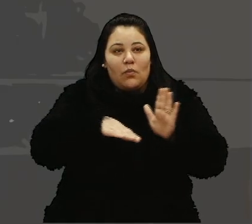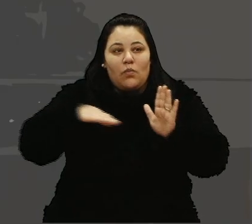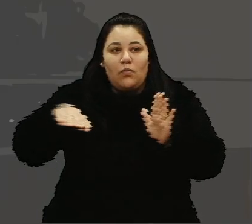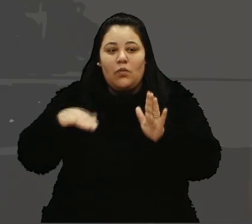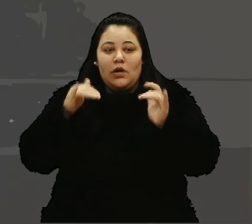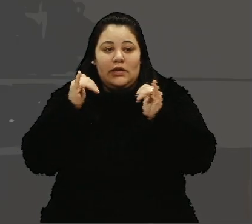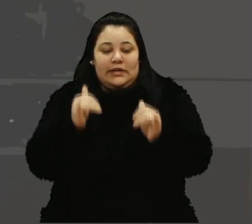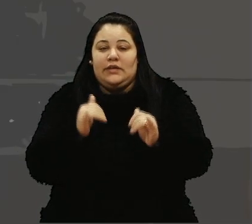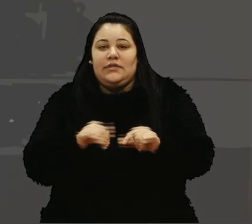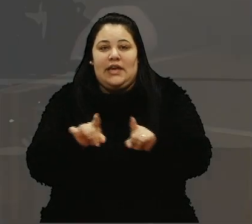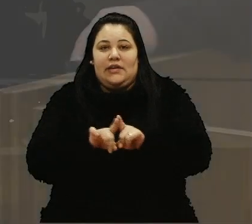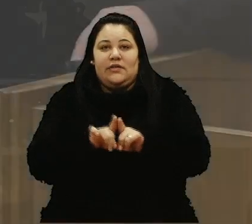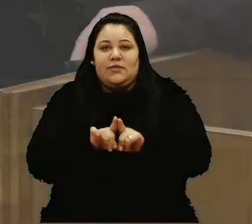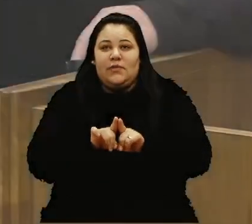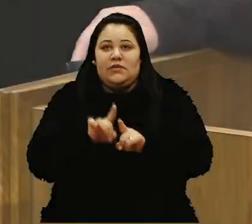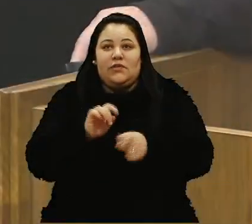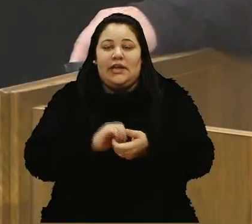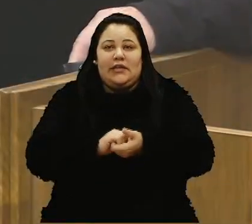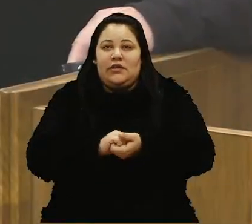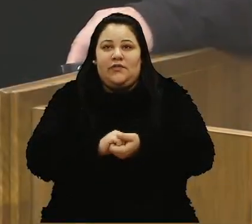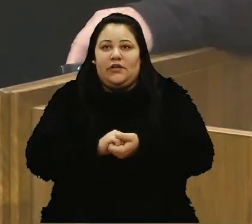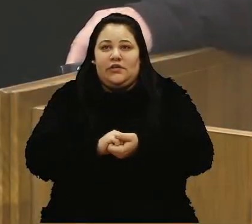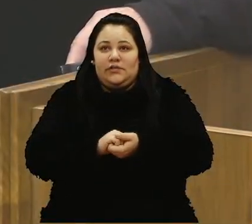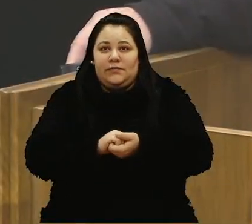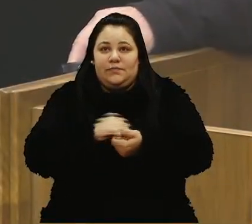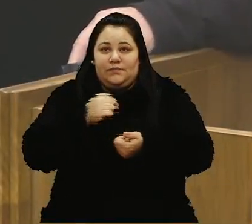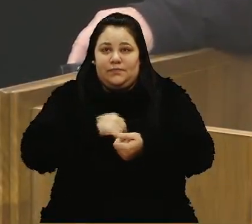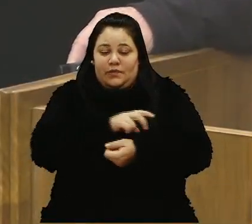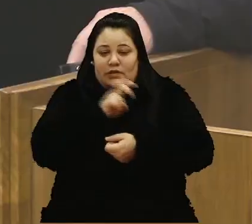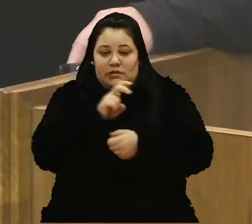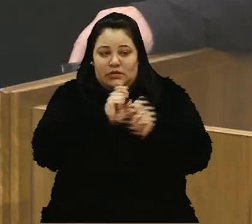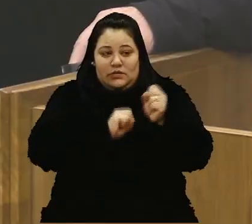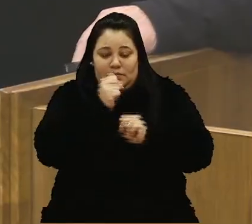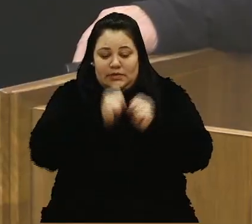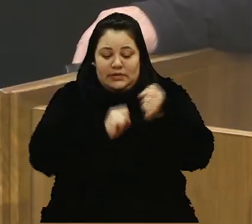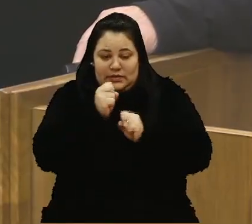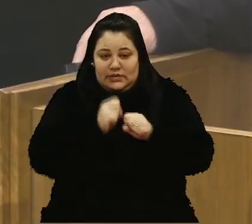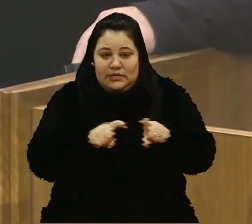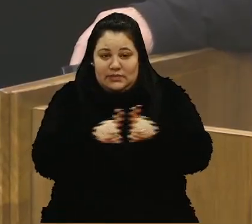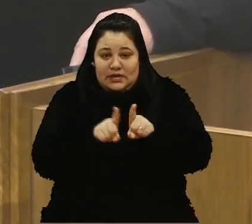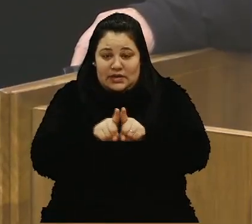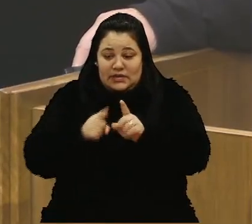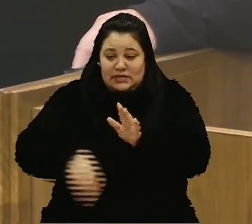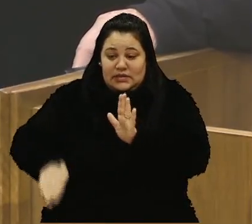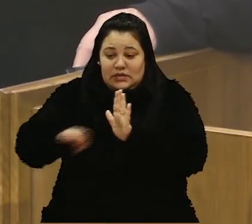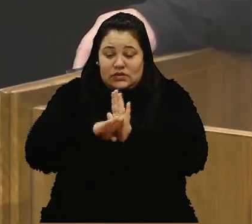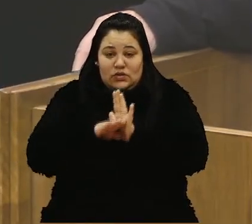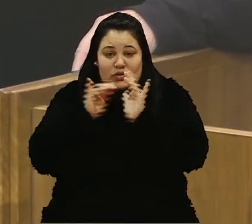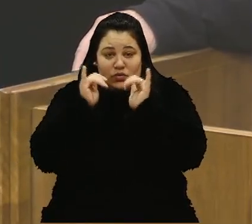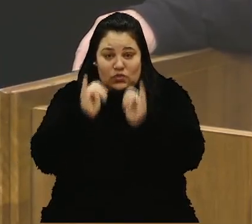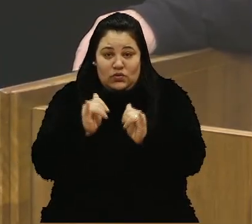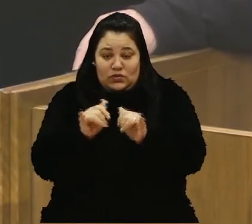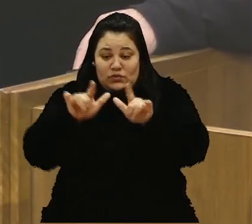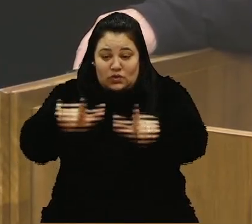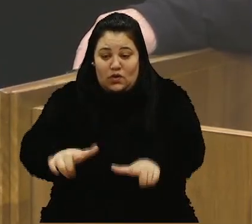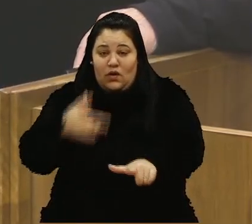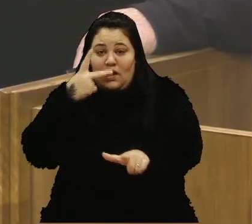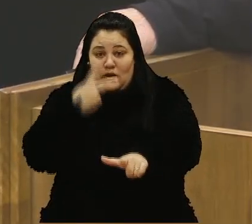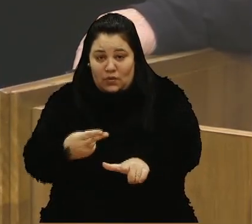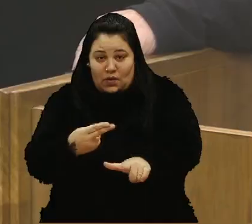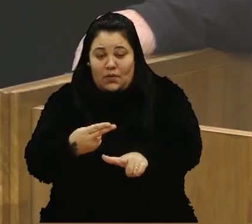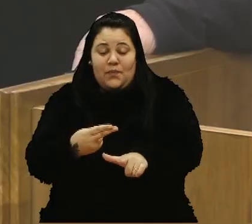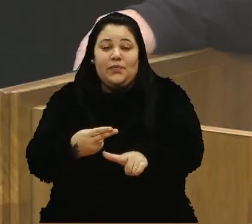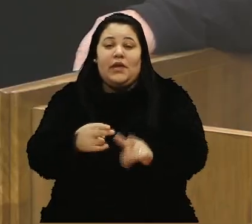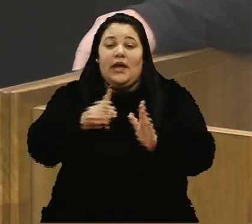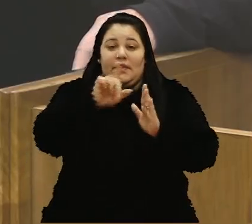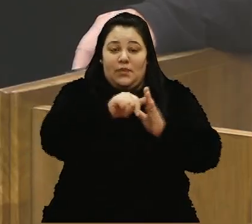próximo das estações. Então, todas as empresas, as 5 empresas, estacionam os ônibus nesse mesmo local. Depois,